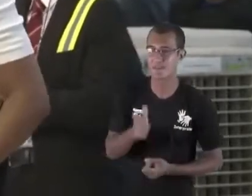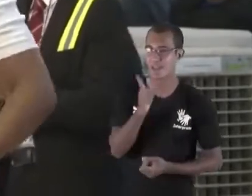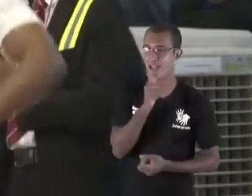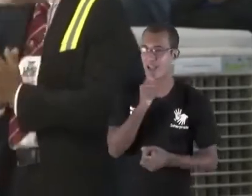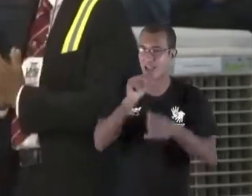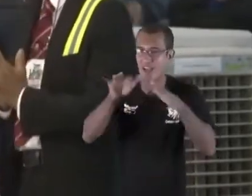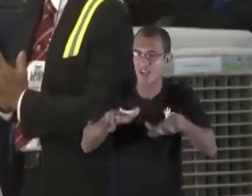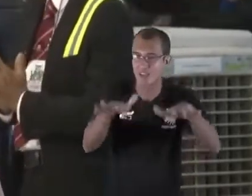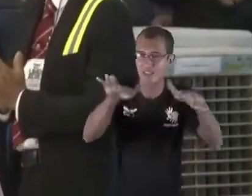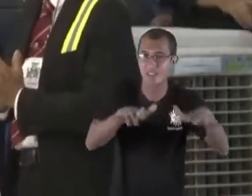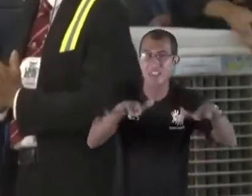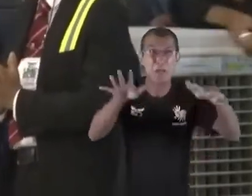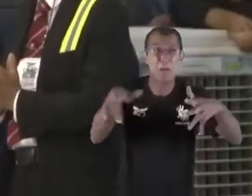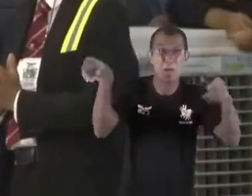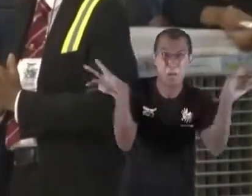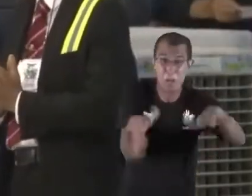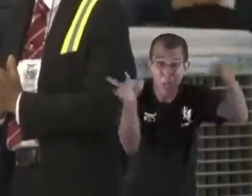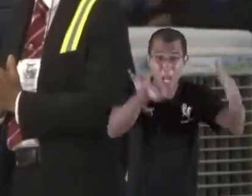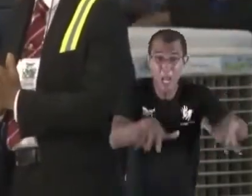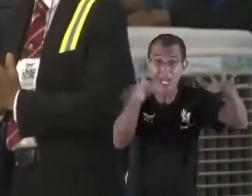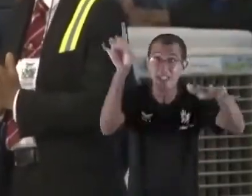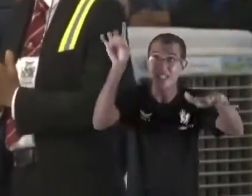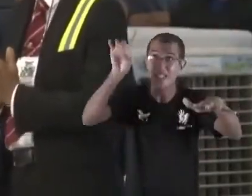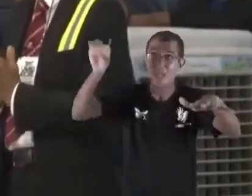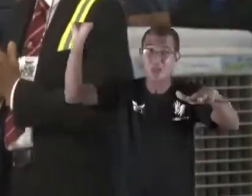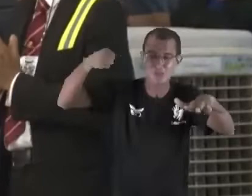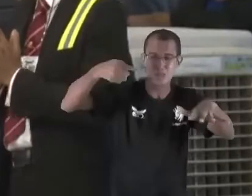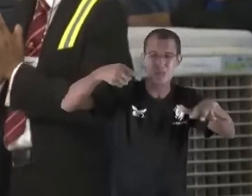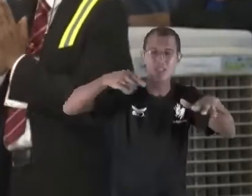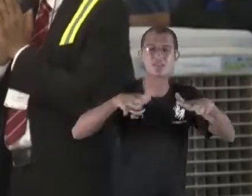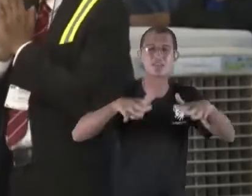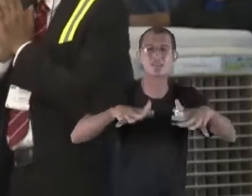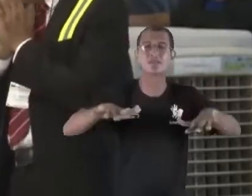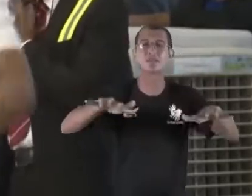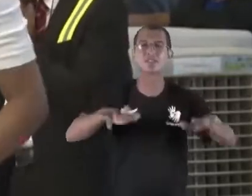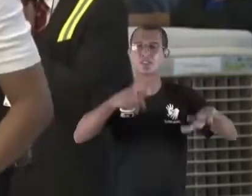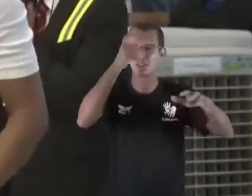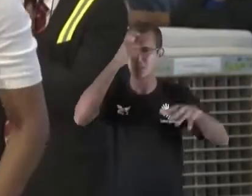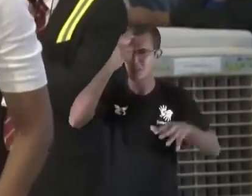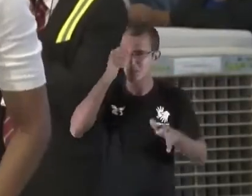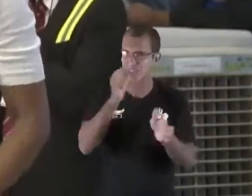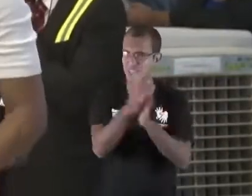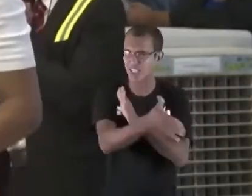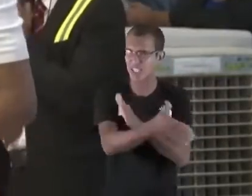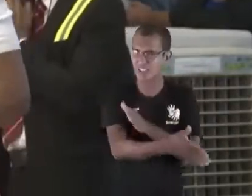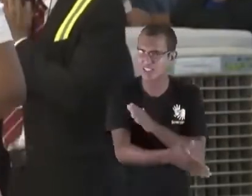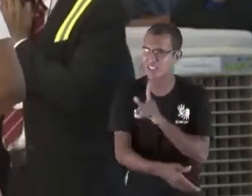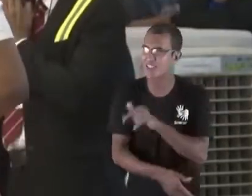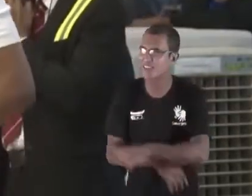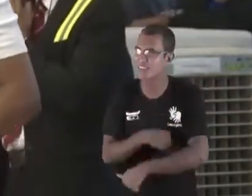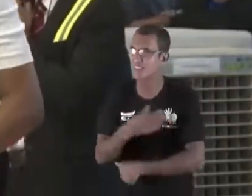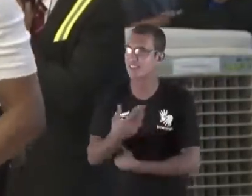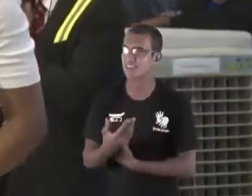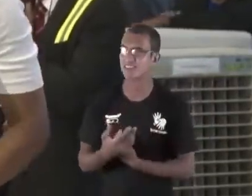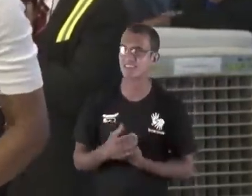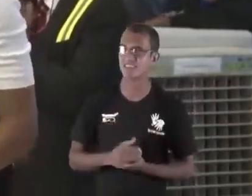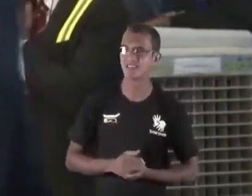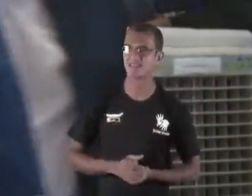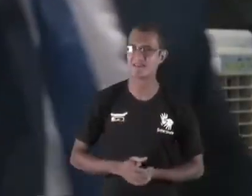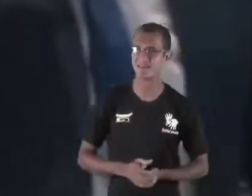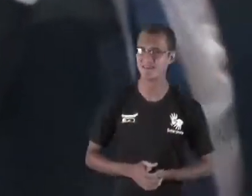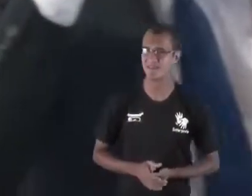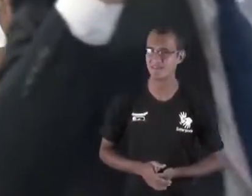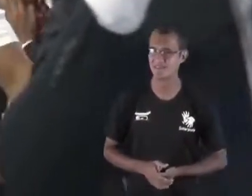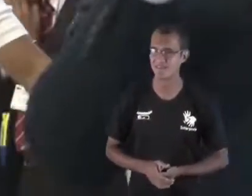a vigésima terceira? Ele expulsa os demônios. Lá vem a vigésima terceira. Ele louva Deus da cova, faz leão dormir.